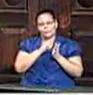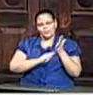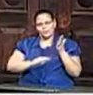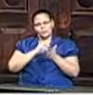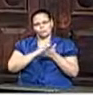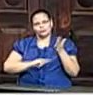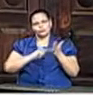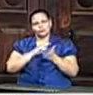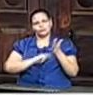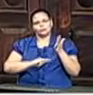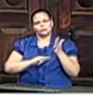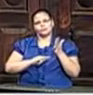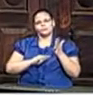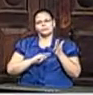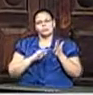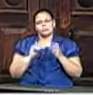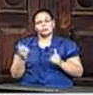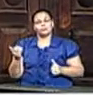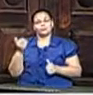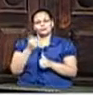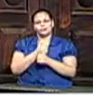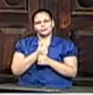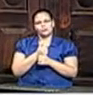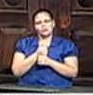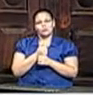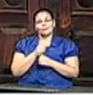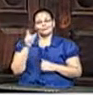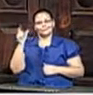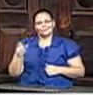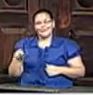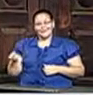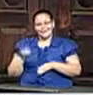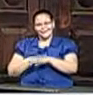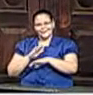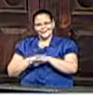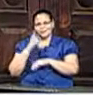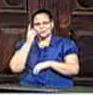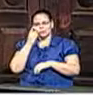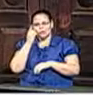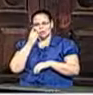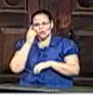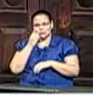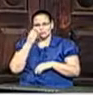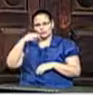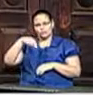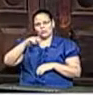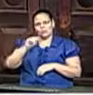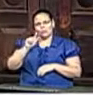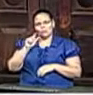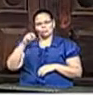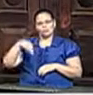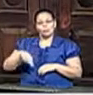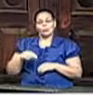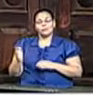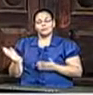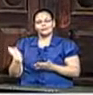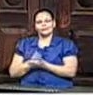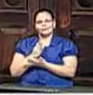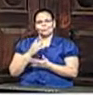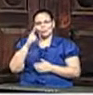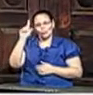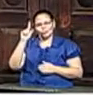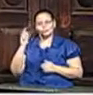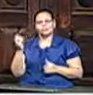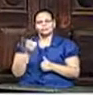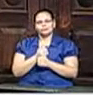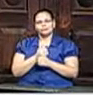propôs a substituição do então deputado federal Nelson Jobim da relatoria da revisão constitucional,